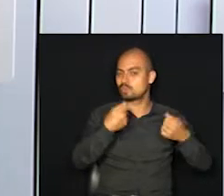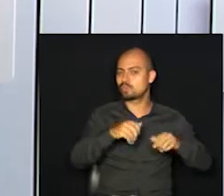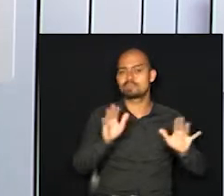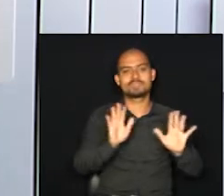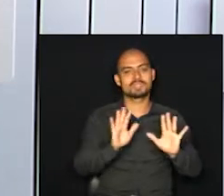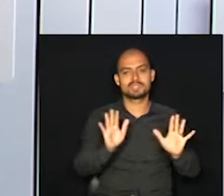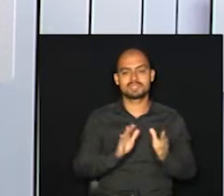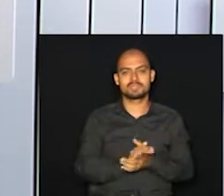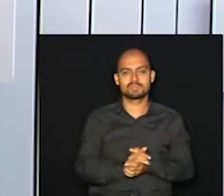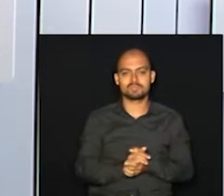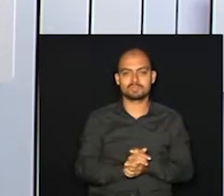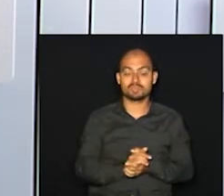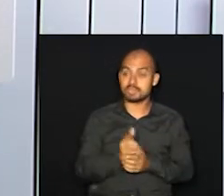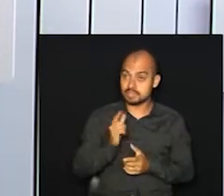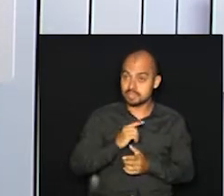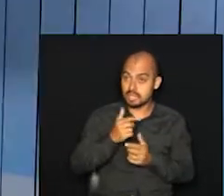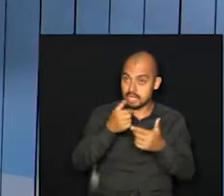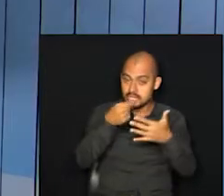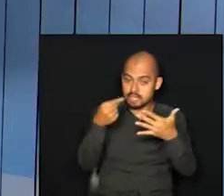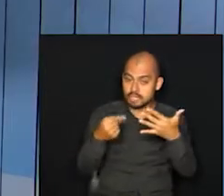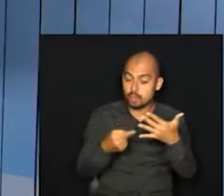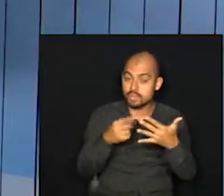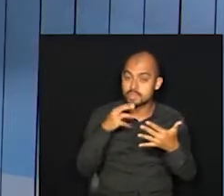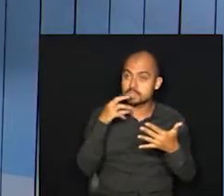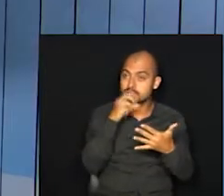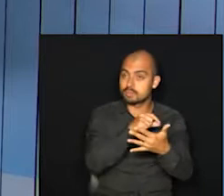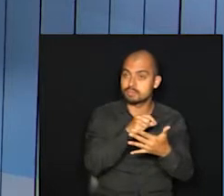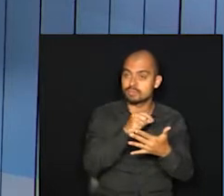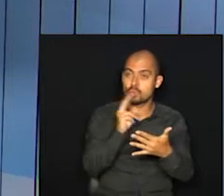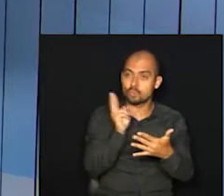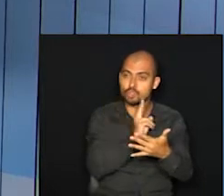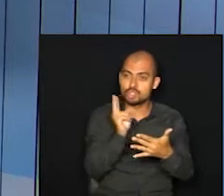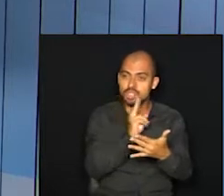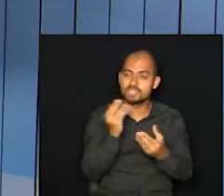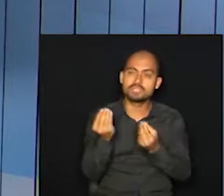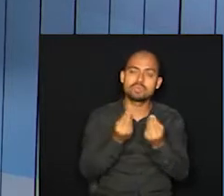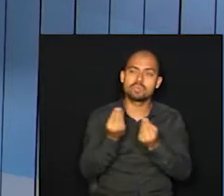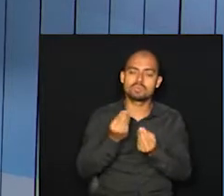mais urgente? Como é que nós lidamos com tudo isso?